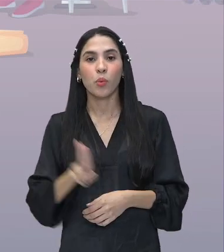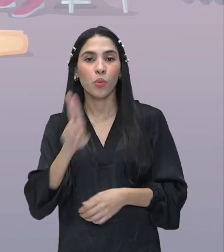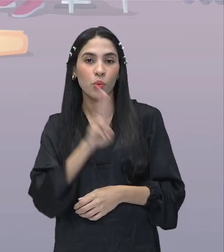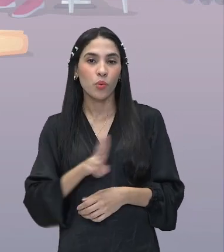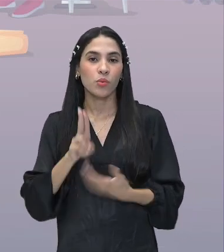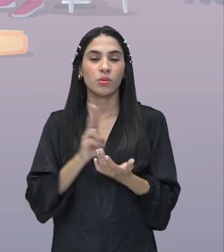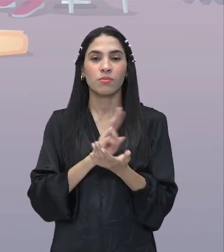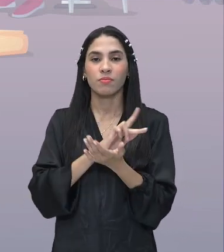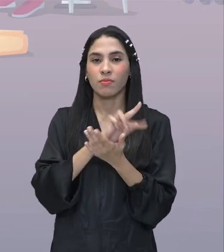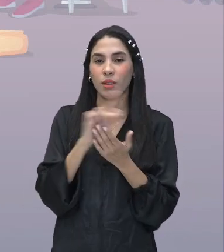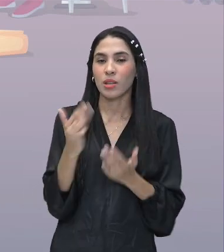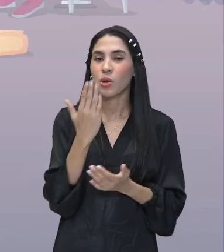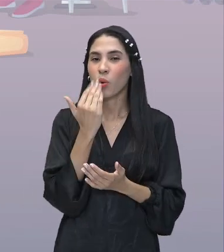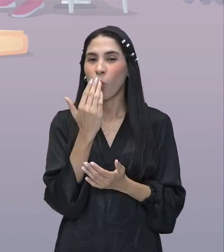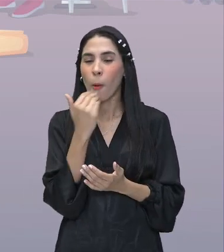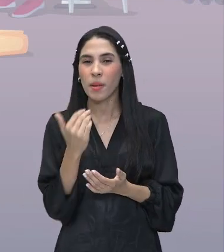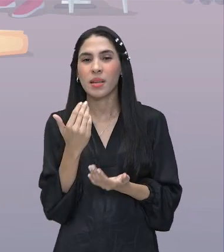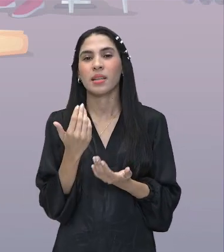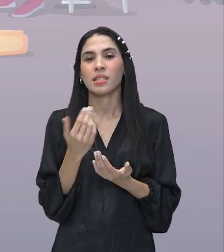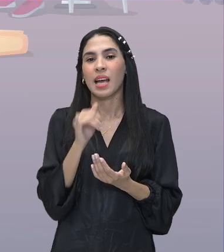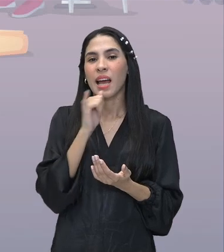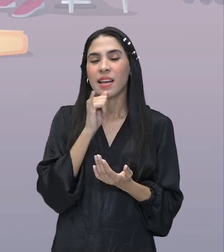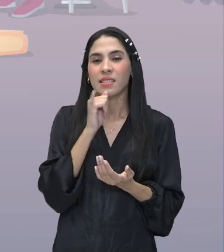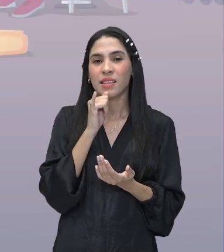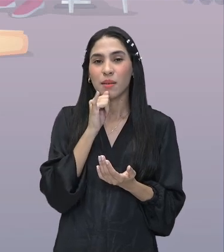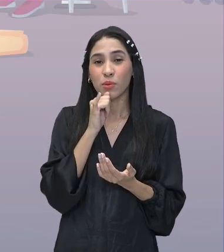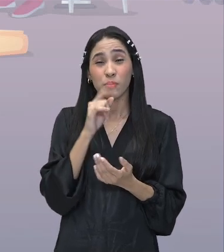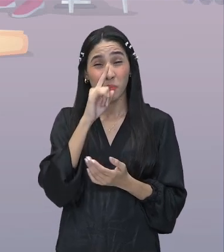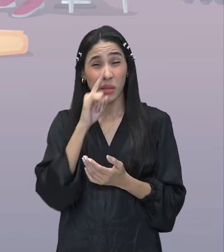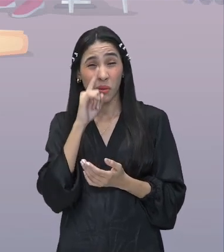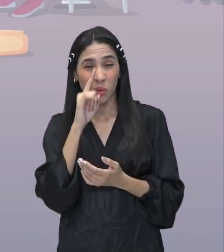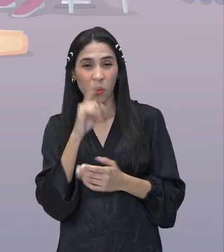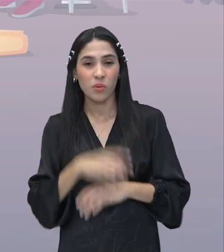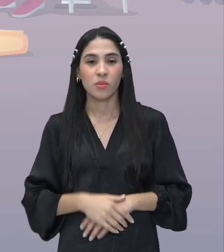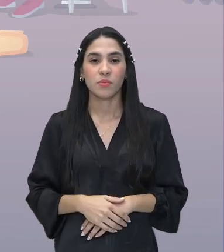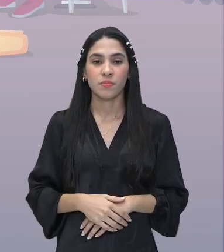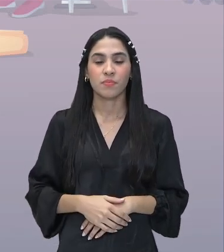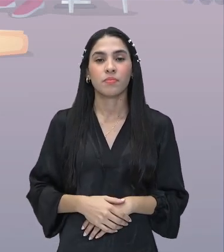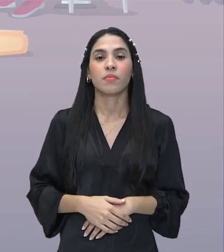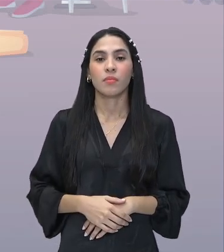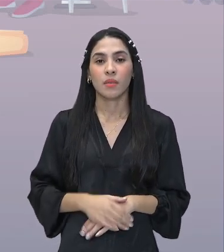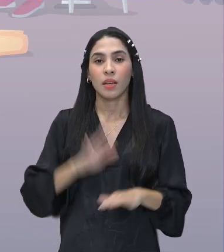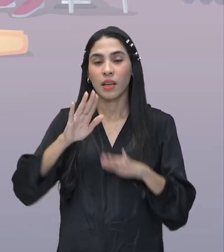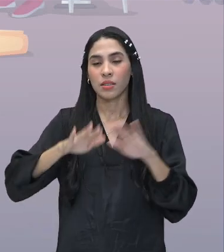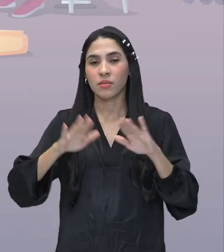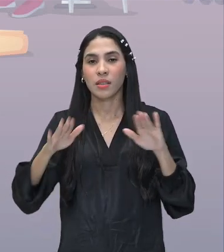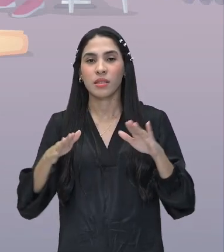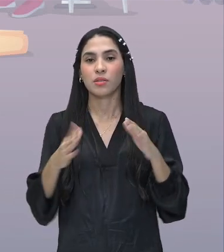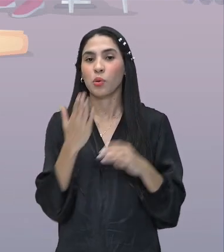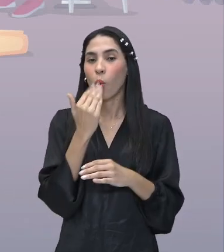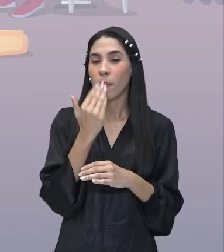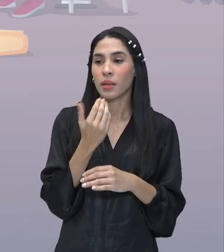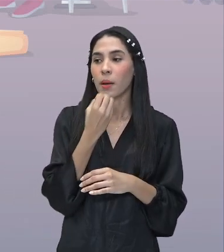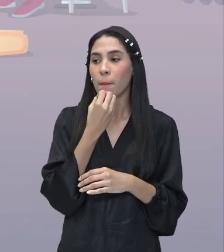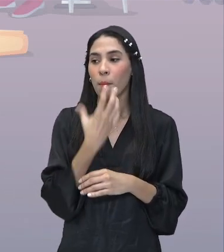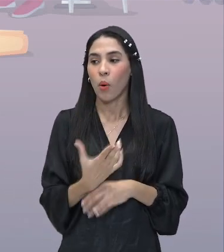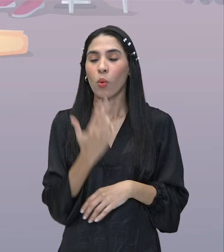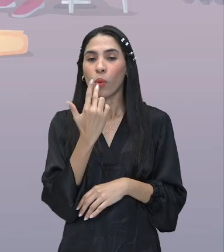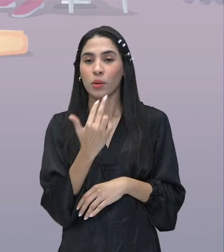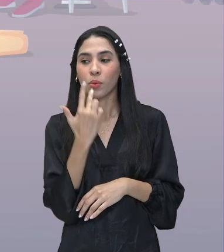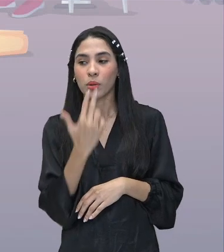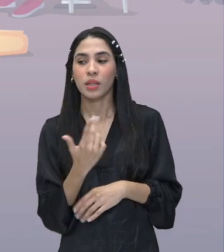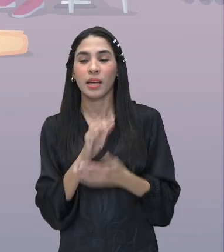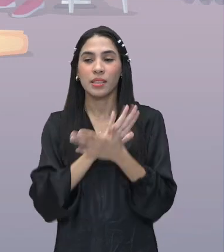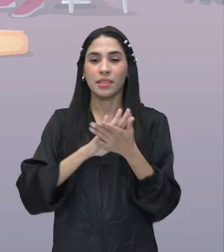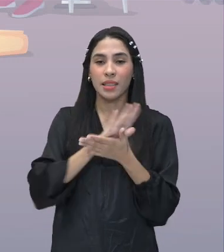muitas frituras, de fast foods, deixa-se de comer, né, as comidas de verdade que nós chamamos, né, que são as